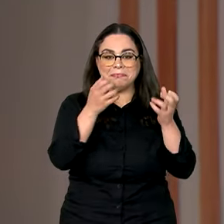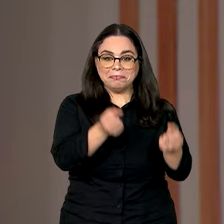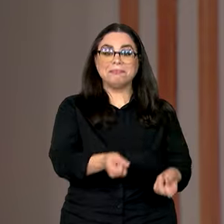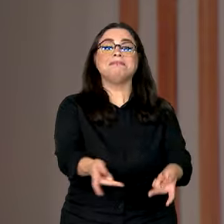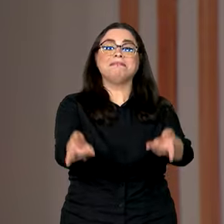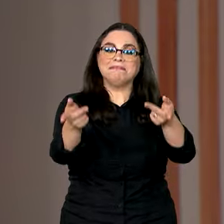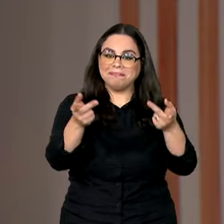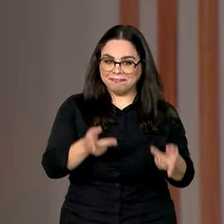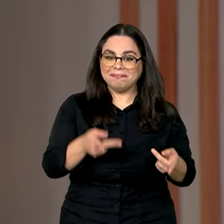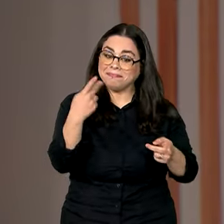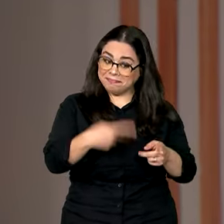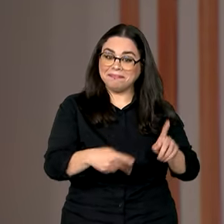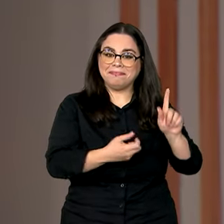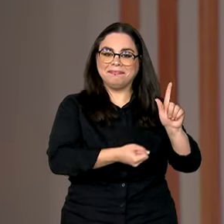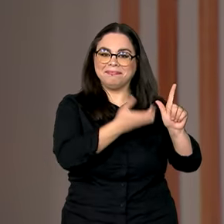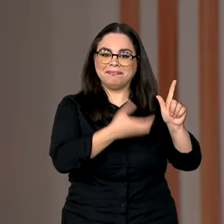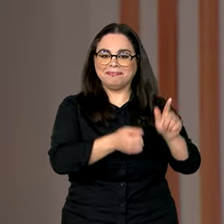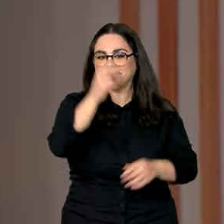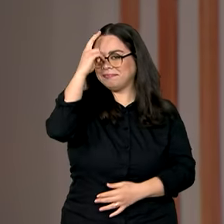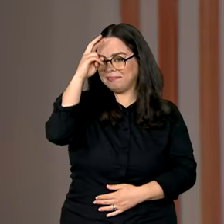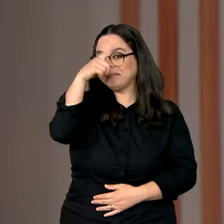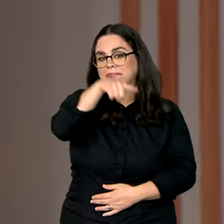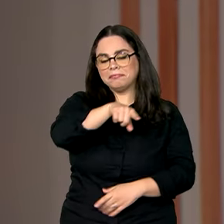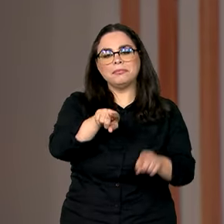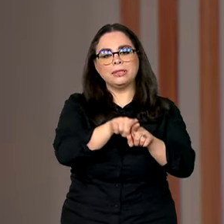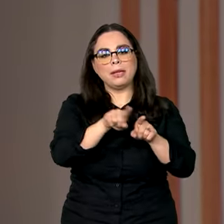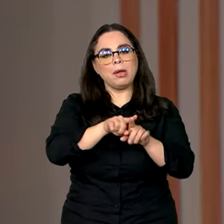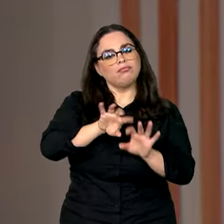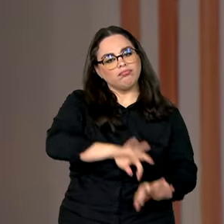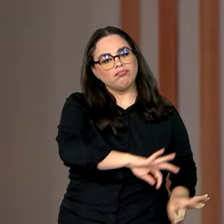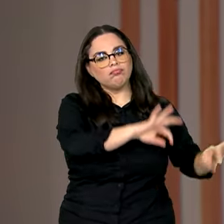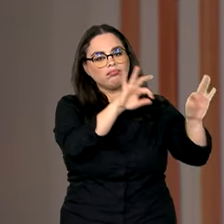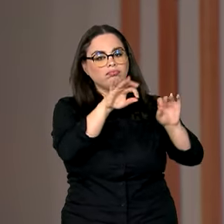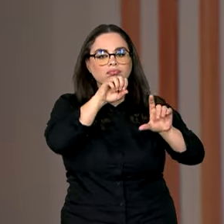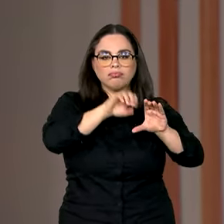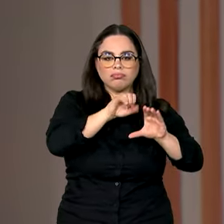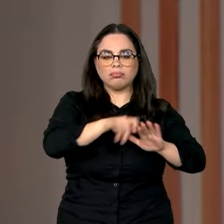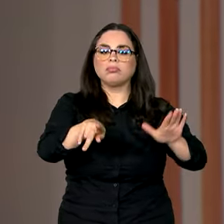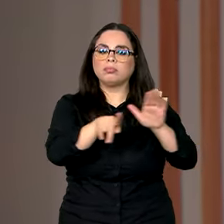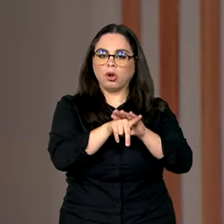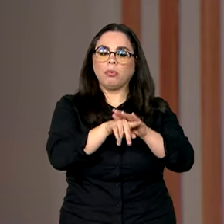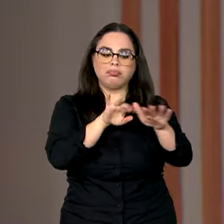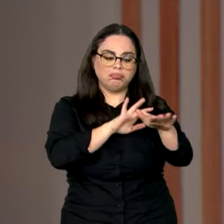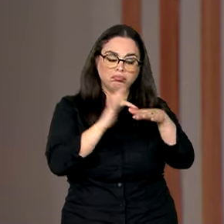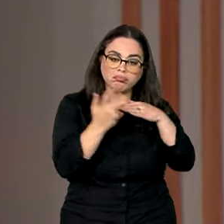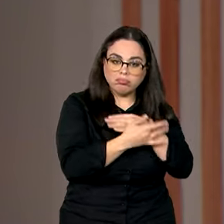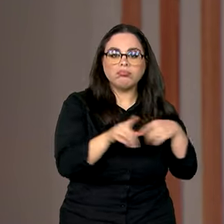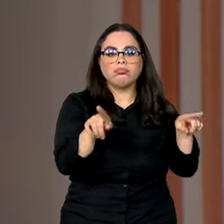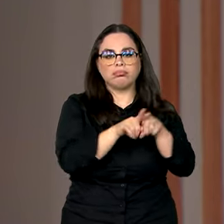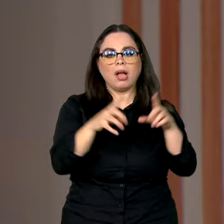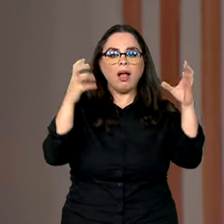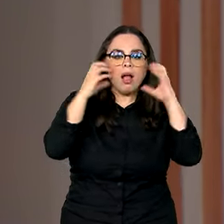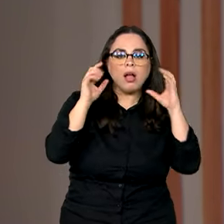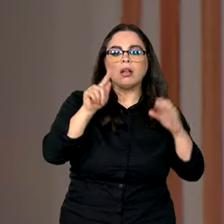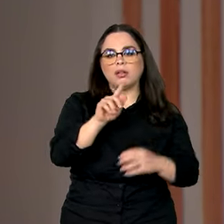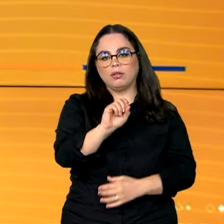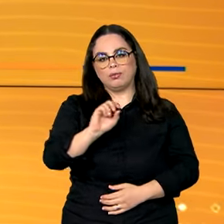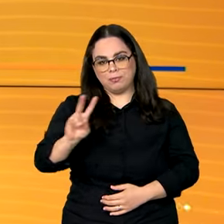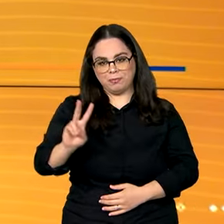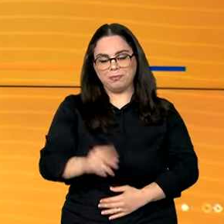Seja muito bem-vindo ao canal Gov. Lembrando que você pode nos acompanhar também ao vivo pelas nossas redes sociais e pela Rádio